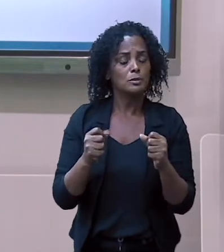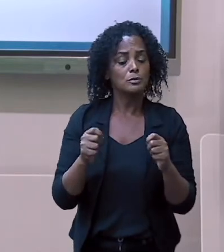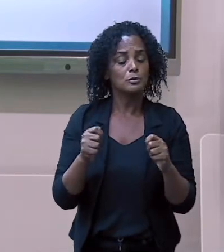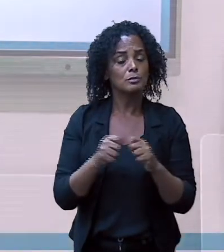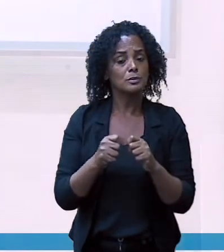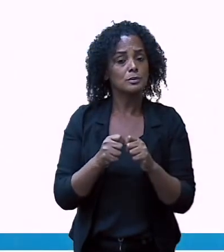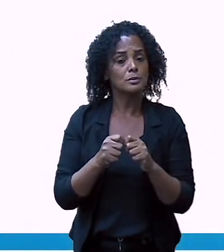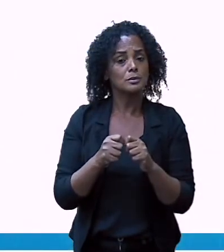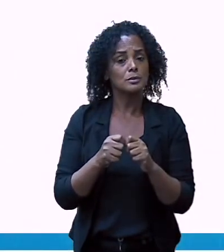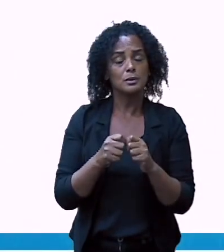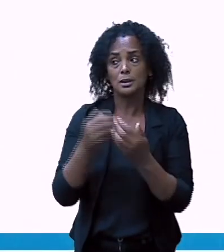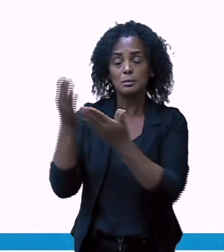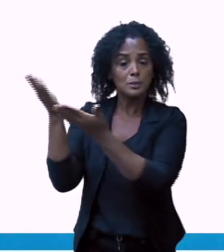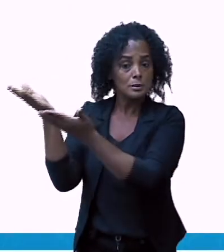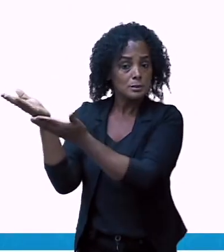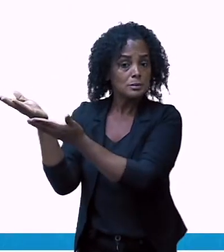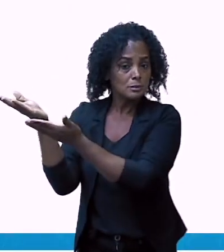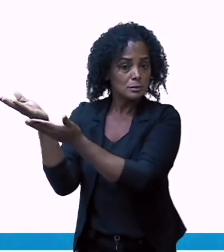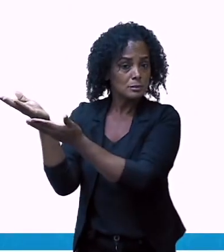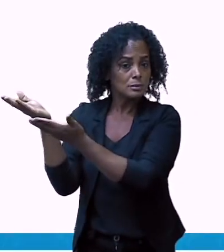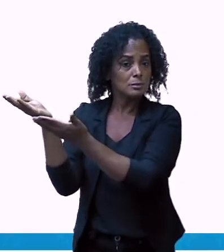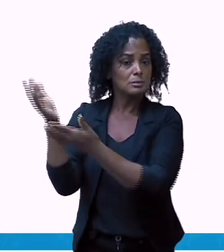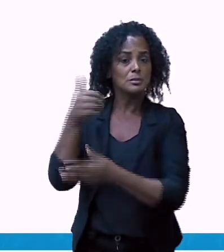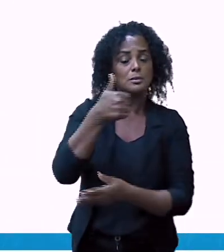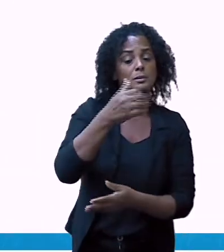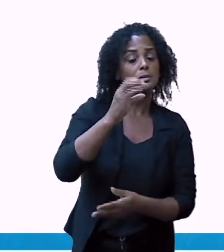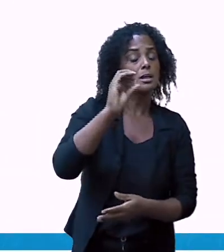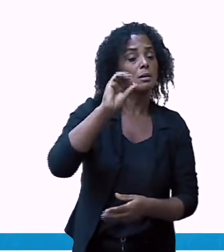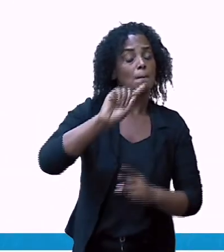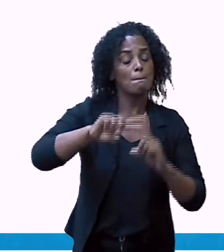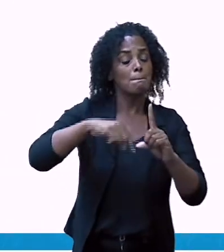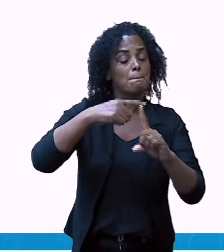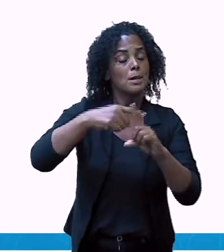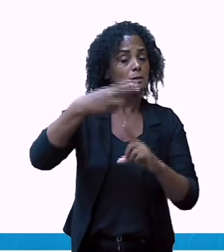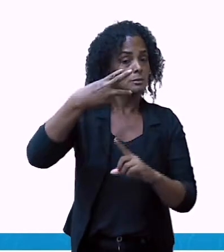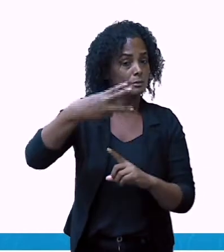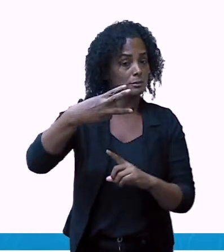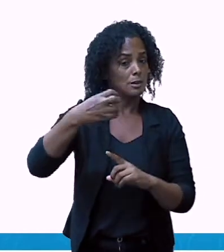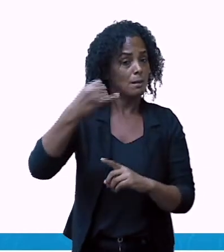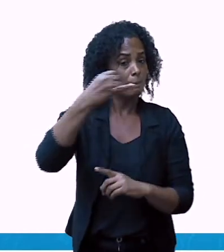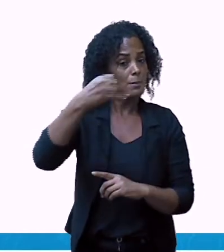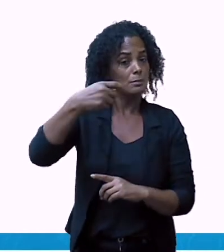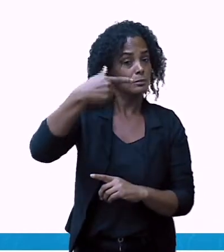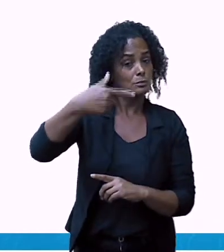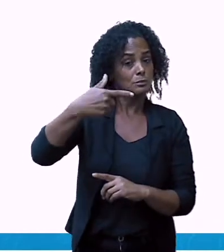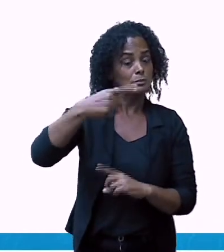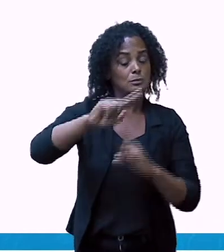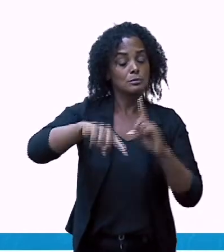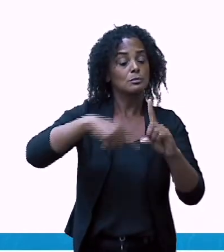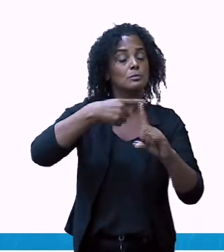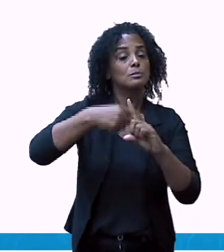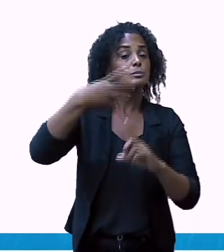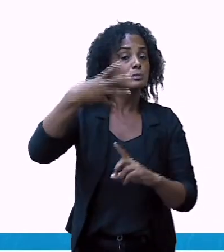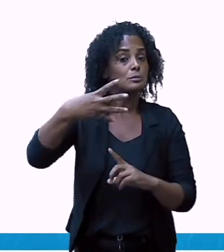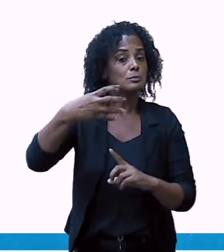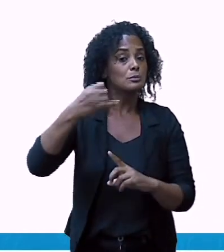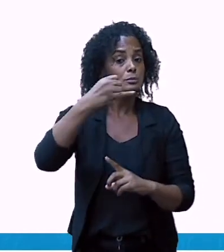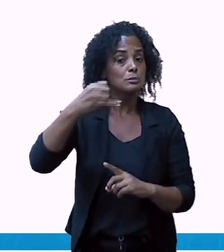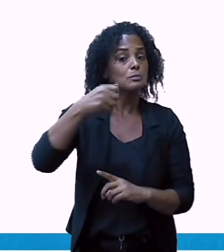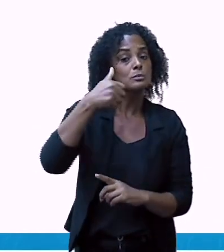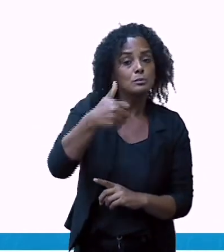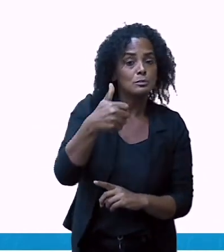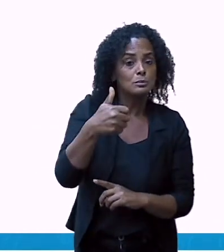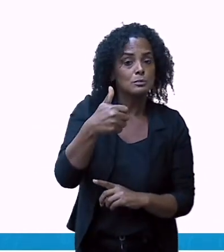expressão numérica, ela aparece assim para mim. 10 mais 3, menos 2, mais 4, menos